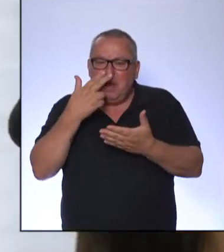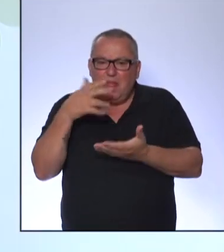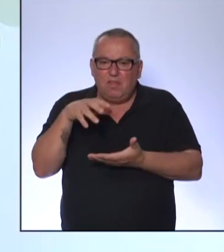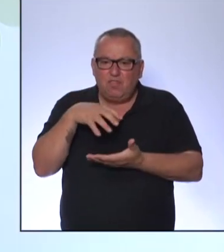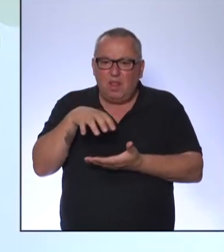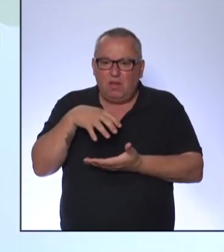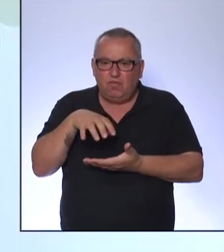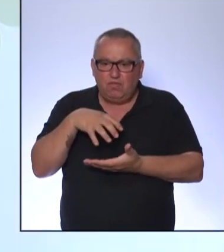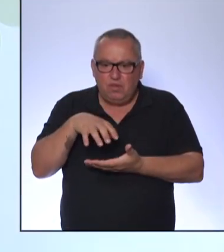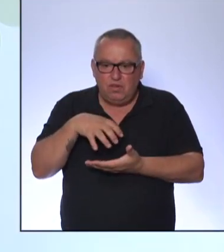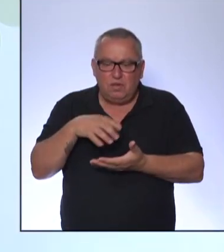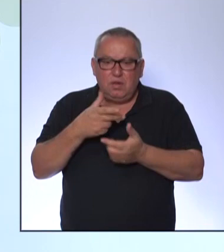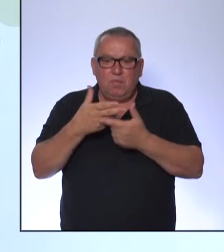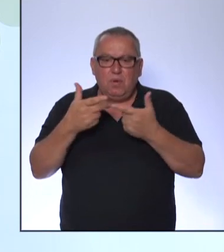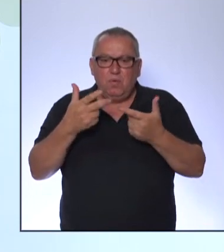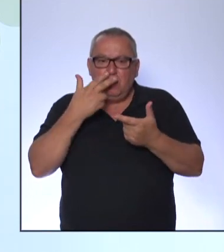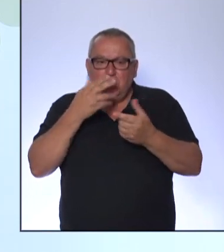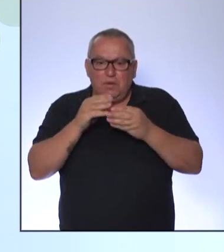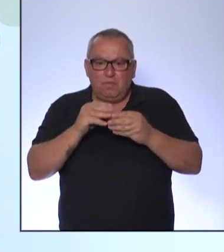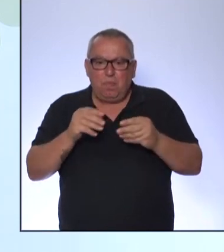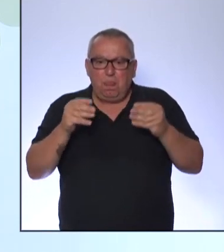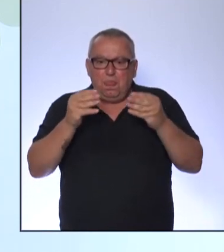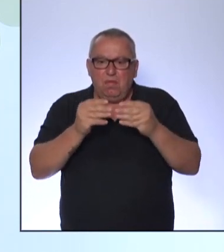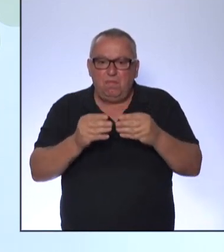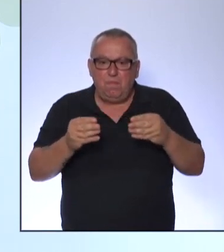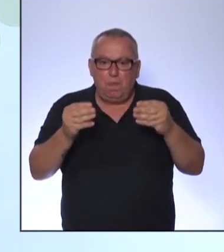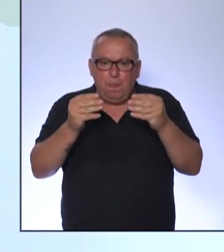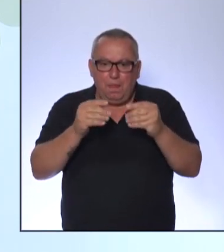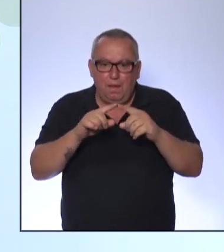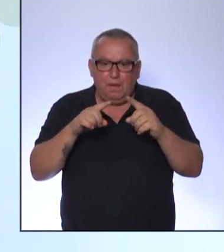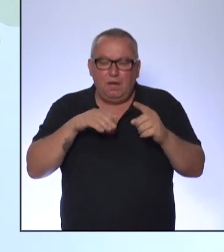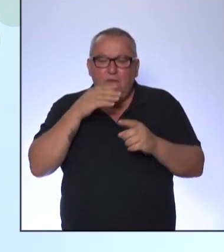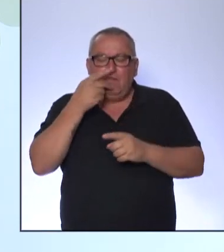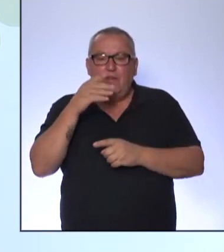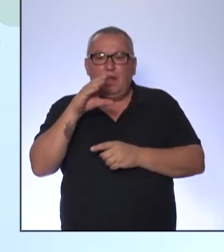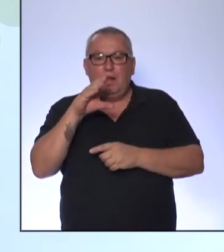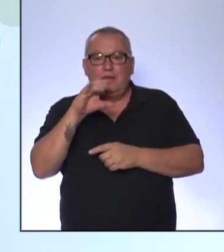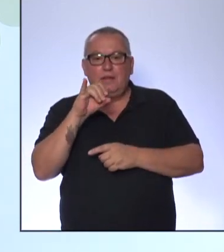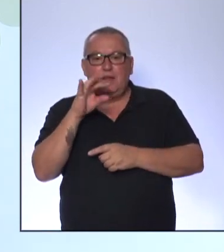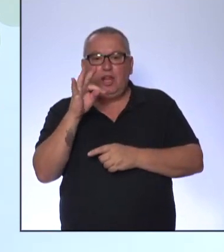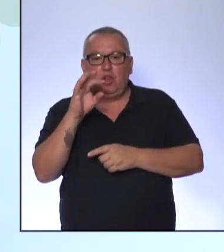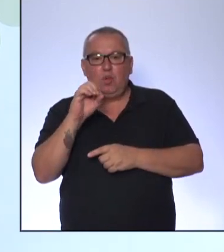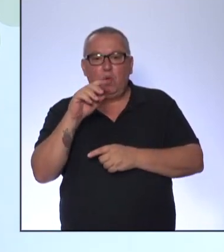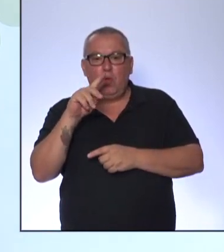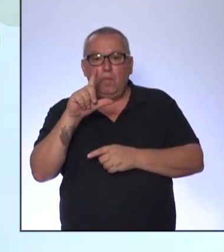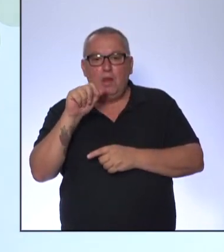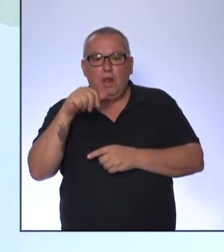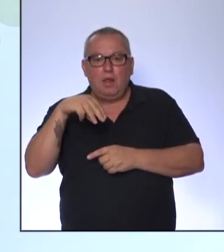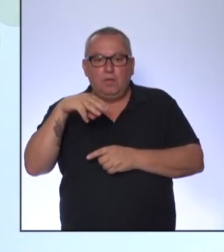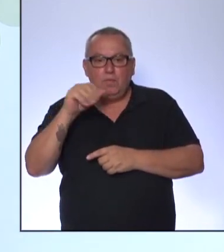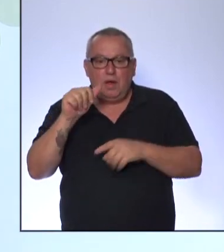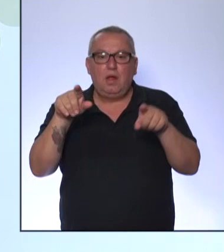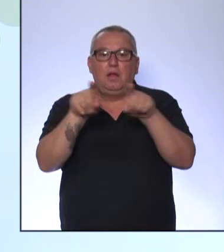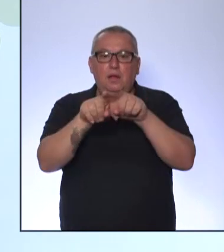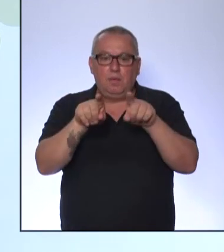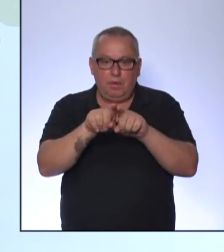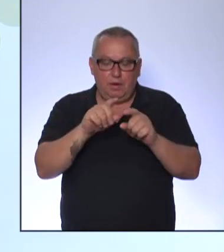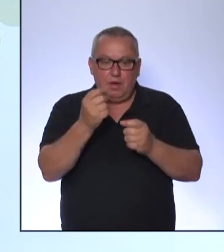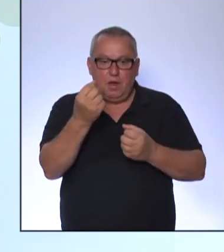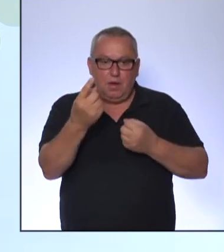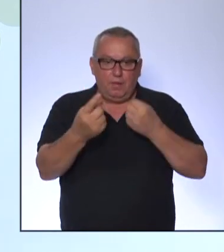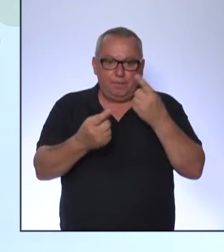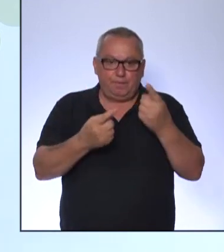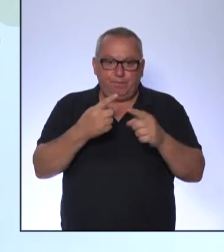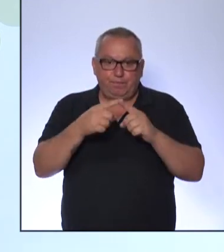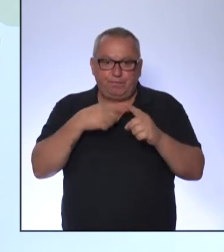gelatinoso, um aspecto mais viscoso, que a gente chama de citoplasma, e ela vai ter, em alguns casos,